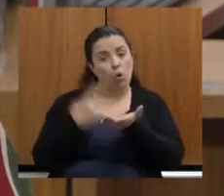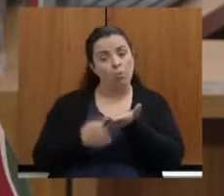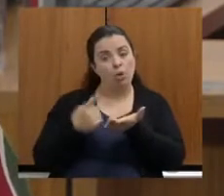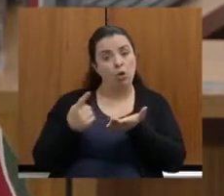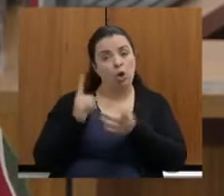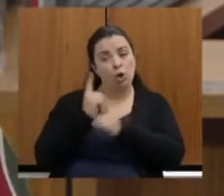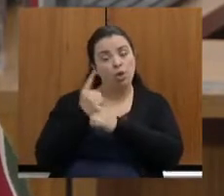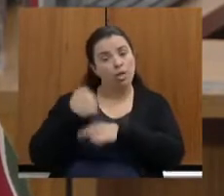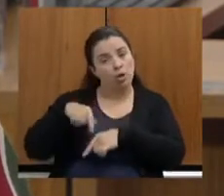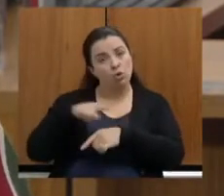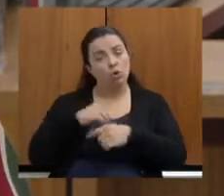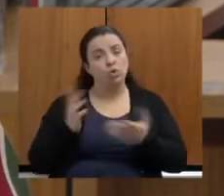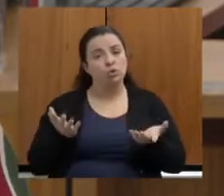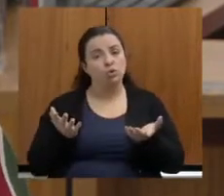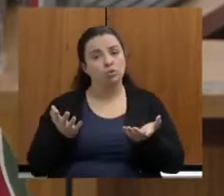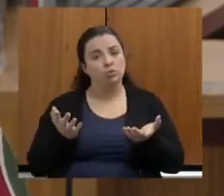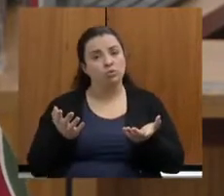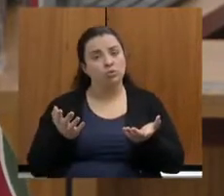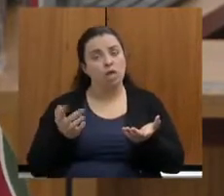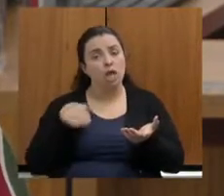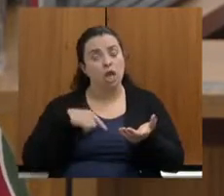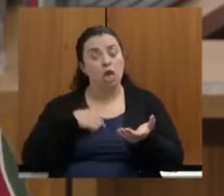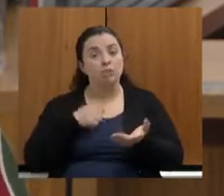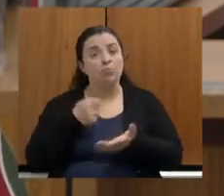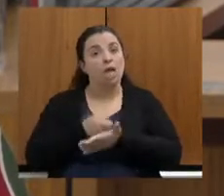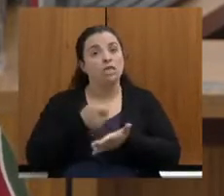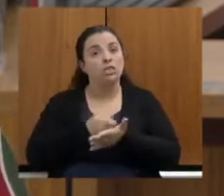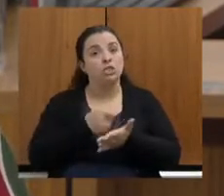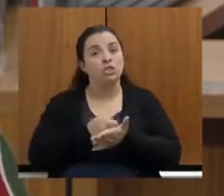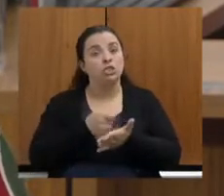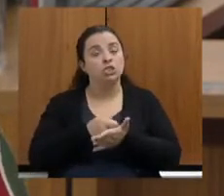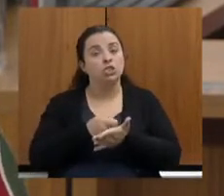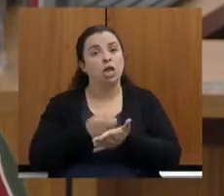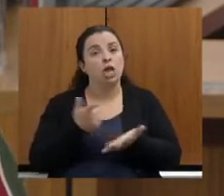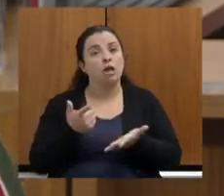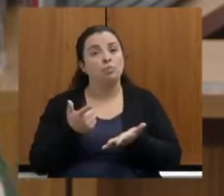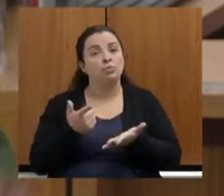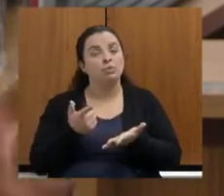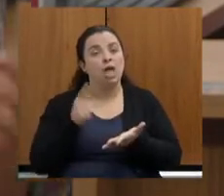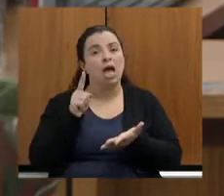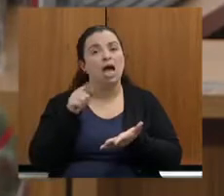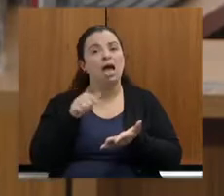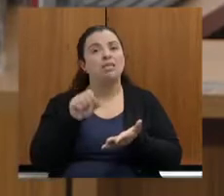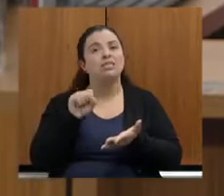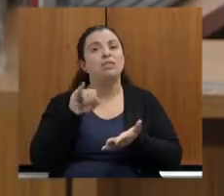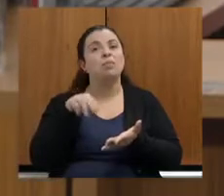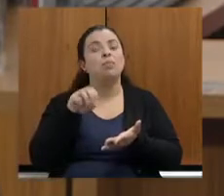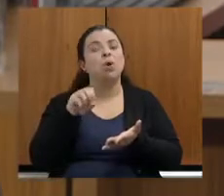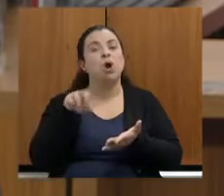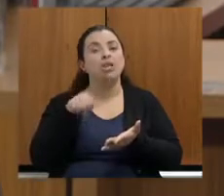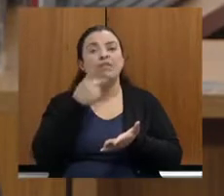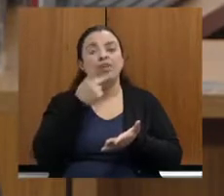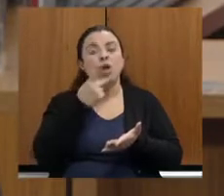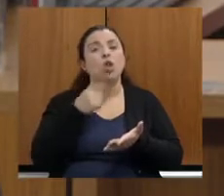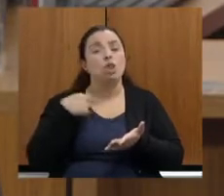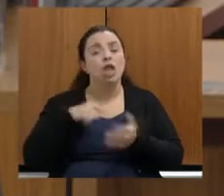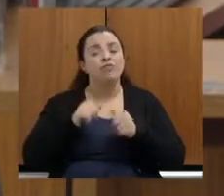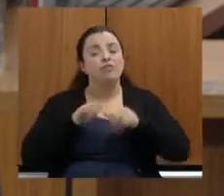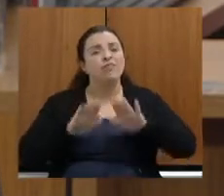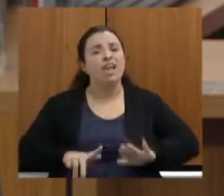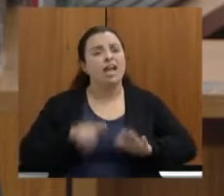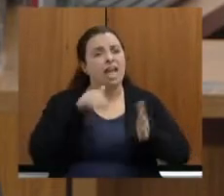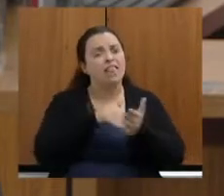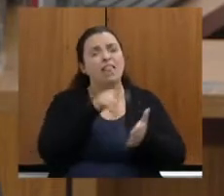igual a Simone Silva falou ameaçando ficar Se não sair eu não via nem dar uma resposta o